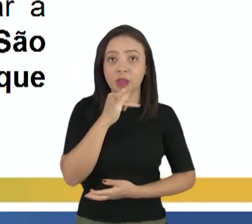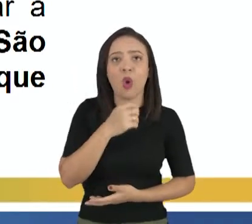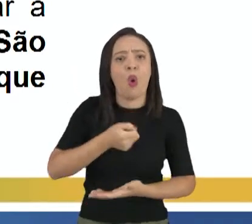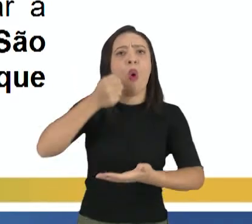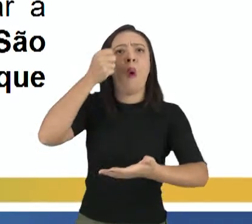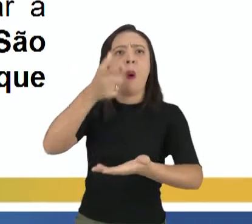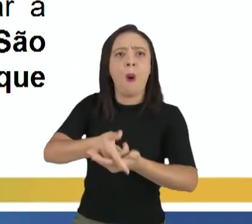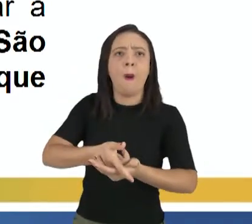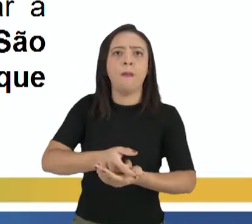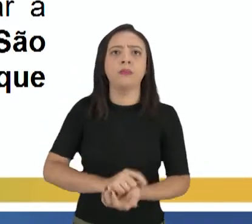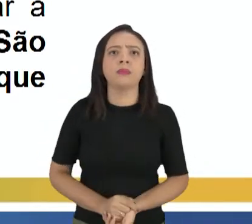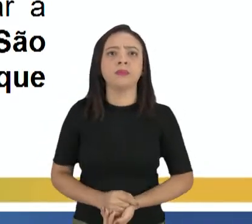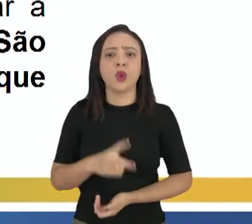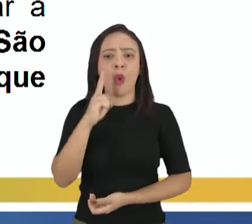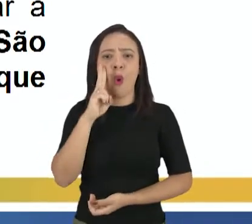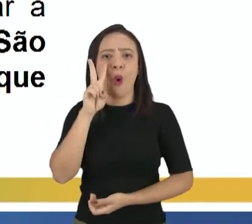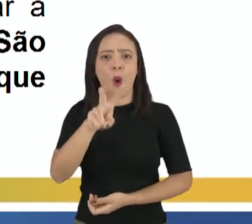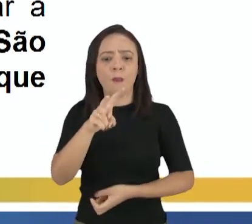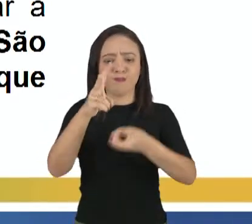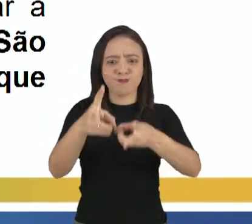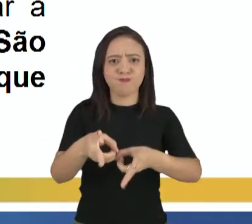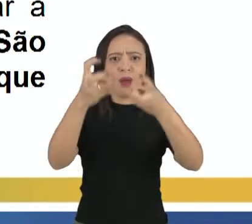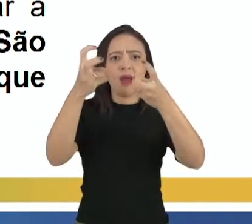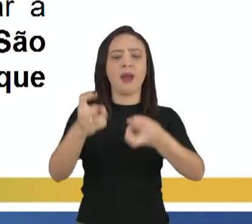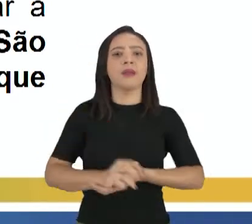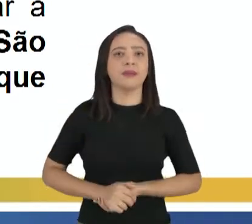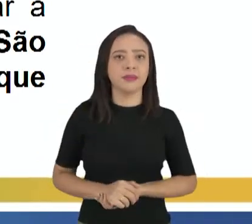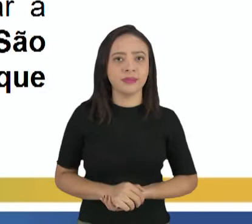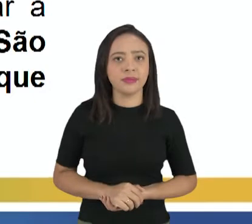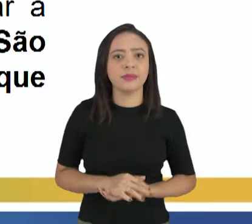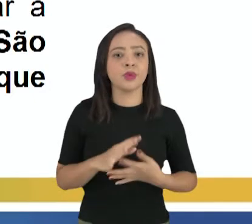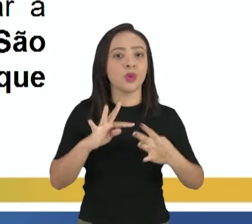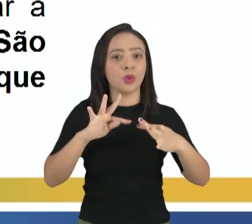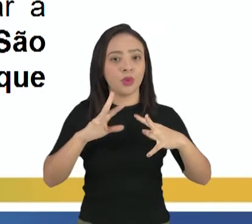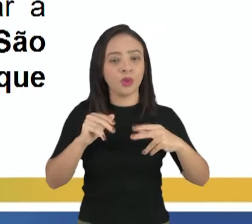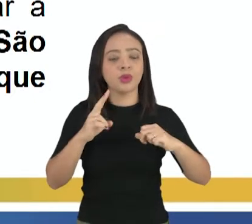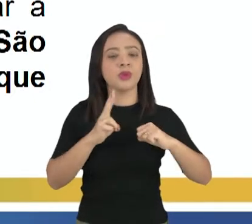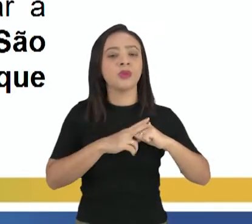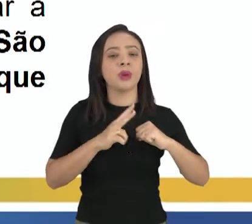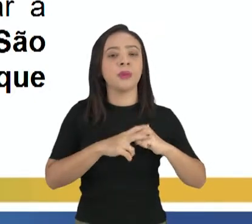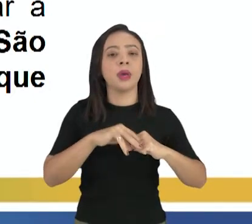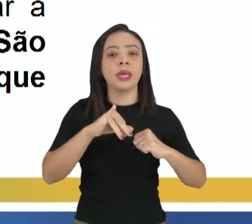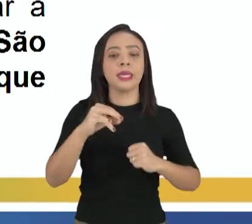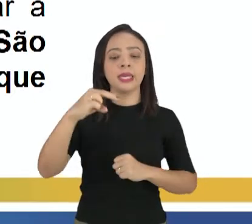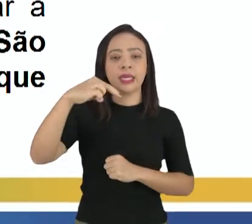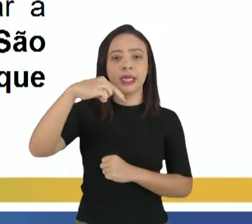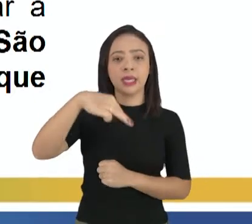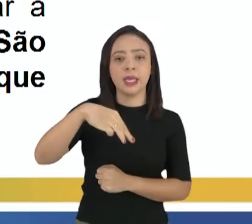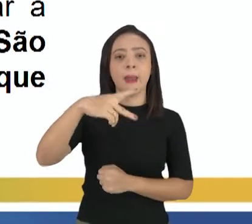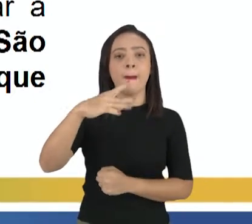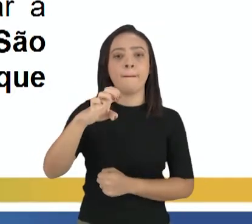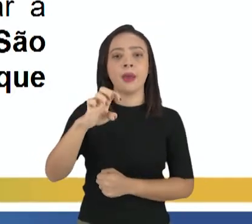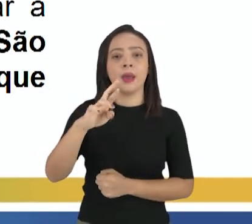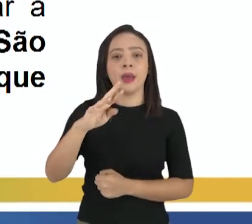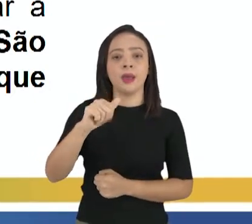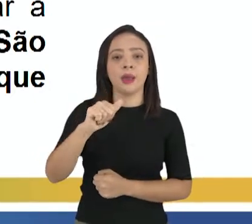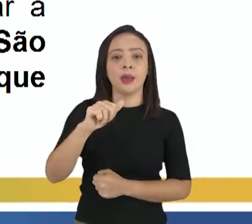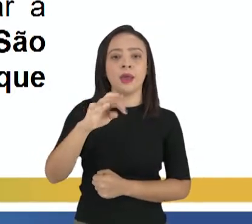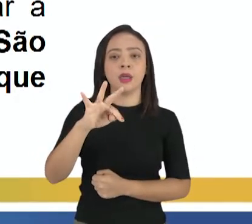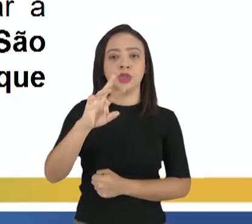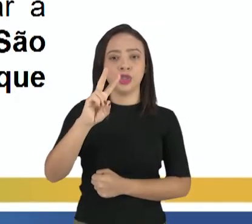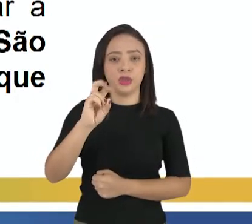Compre, veja, analise. São verbos no modo imperativo, aqueles que